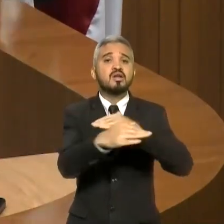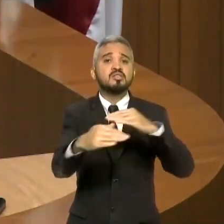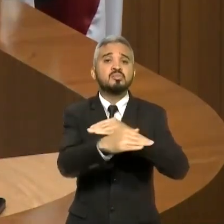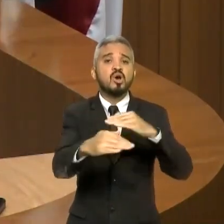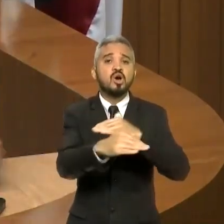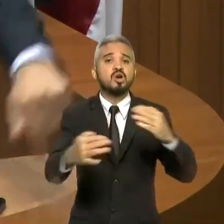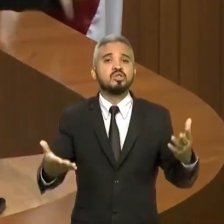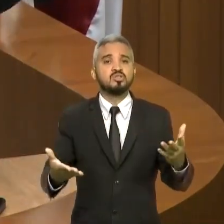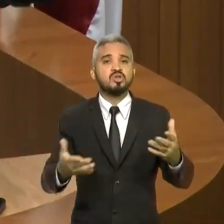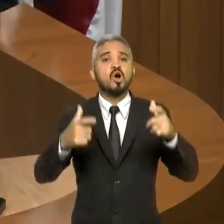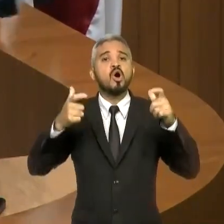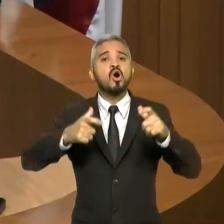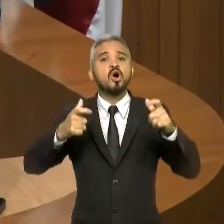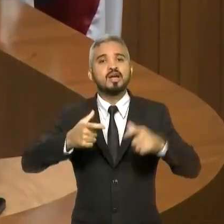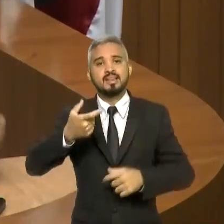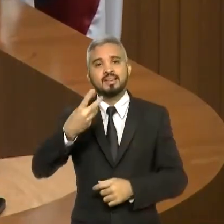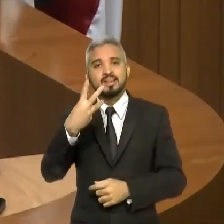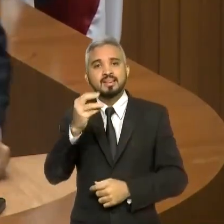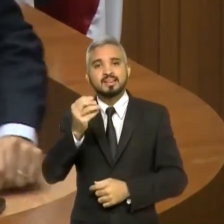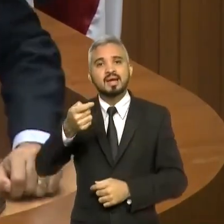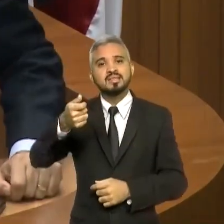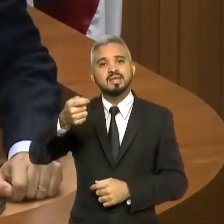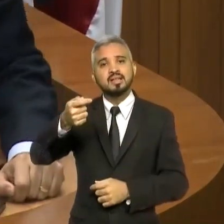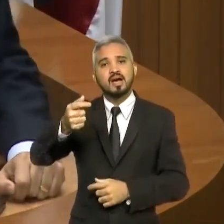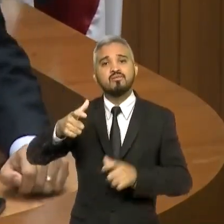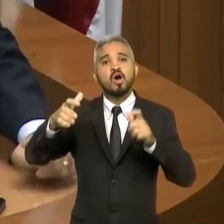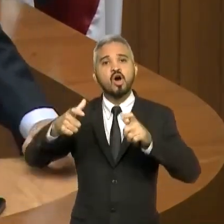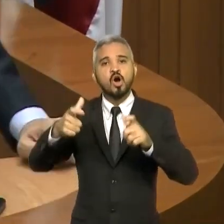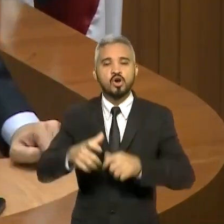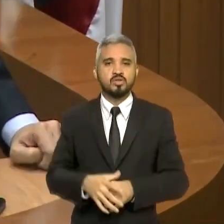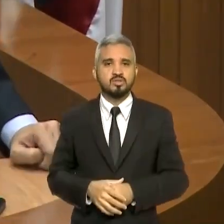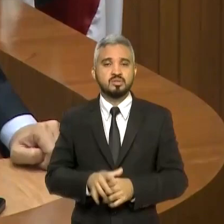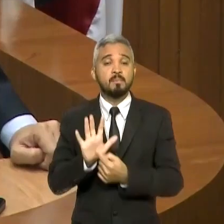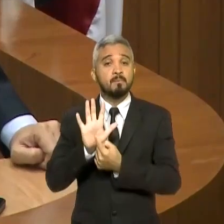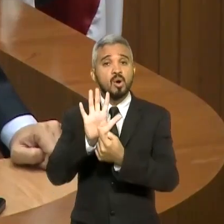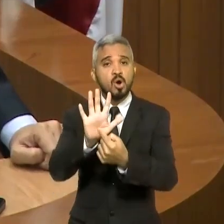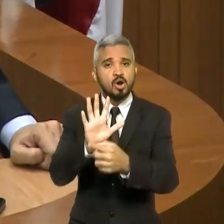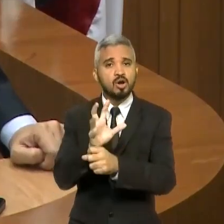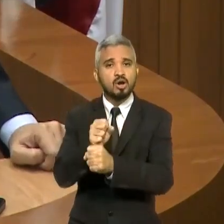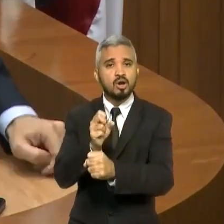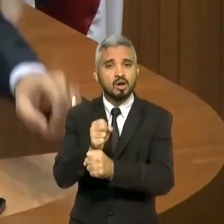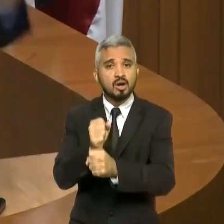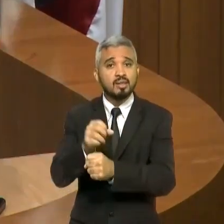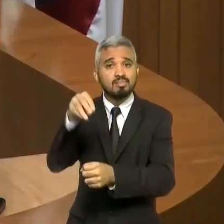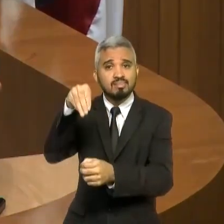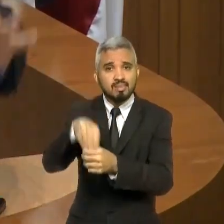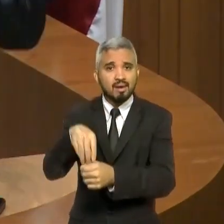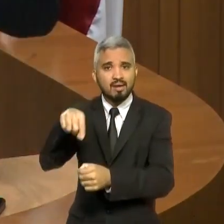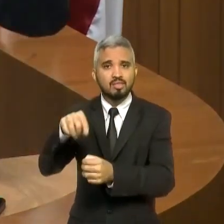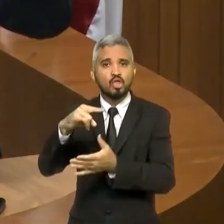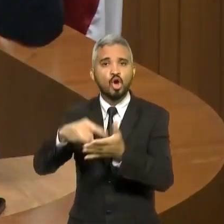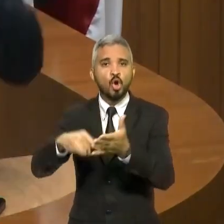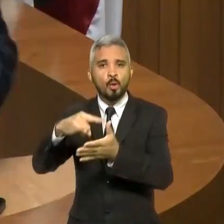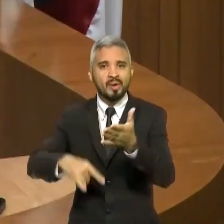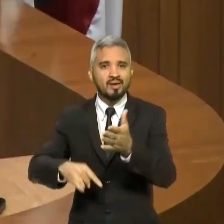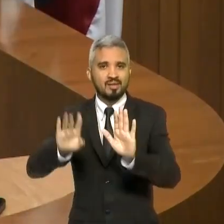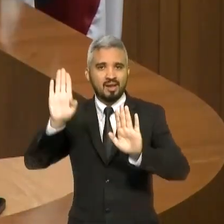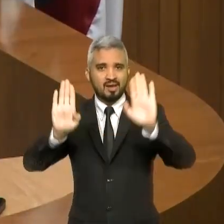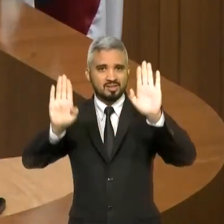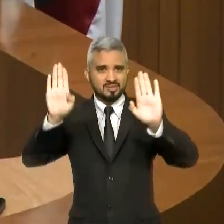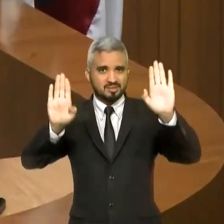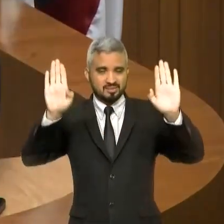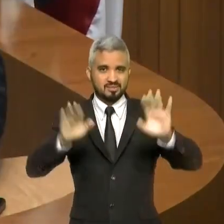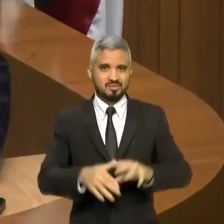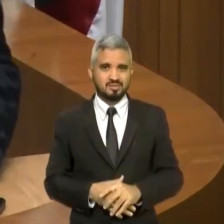30 centavos. Mostre a fórmula de cálculo que está previsto lá na licitação. Diga qual o custo por